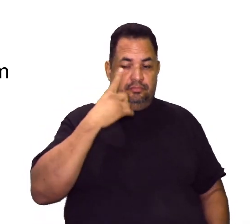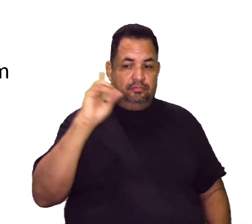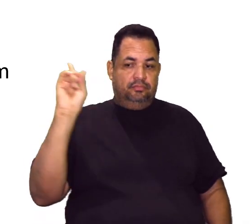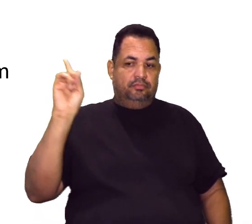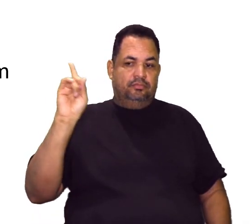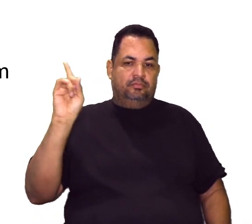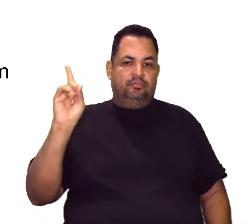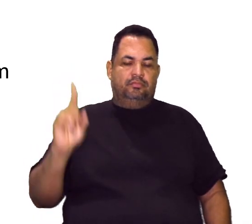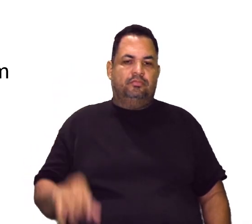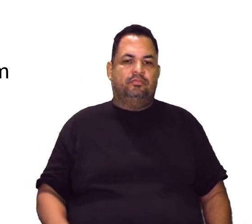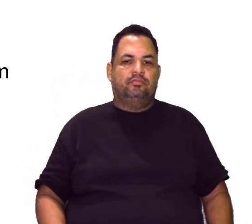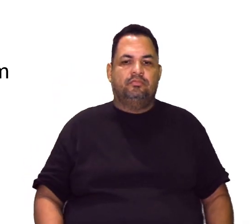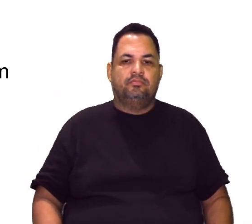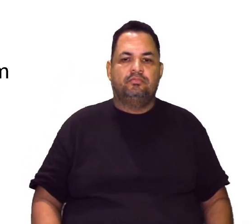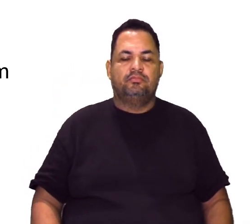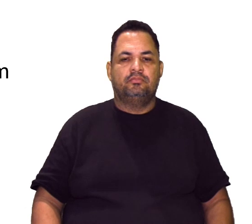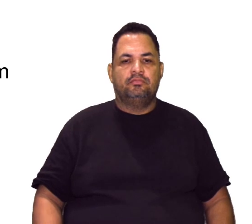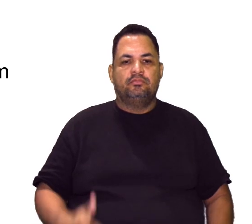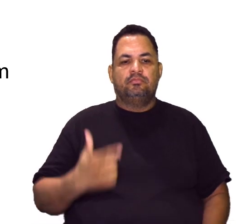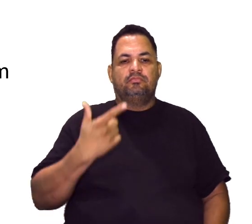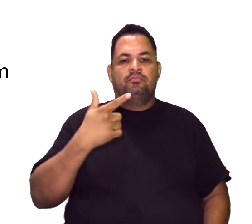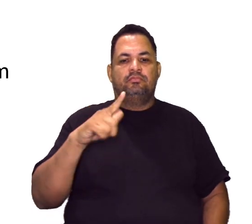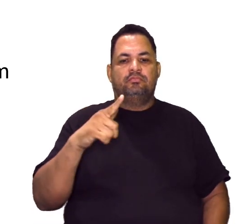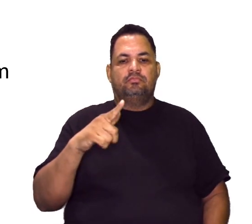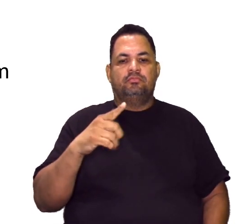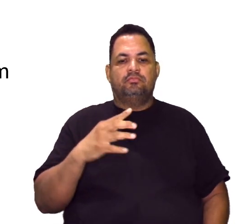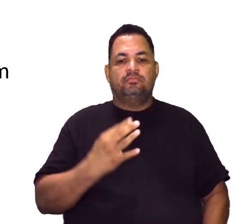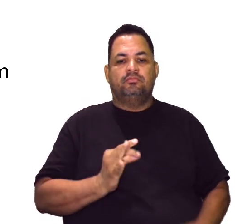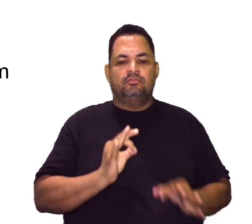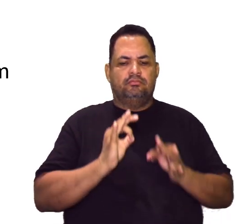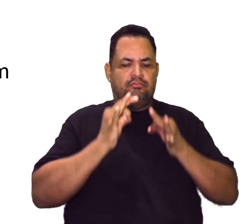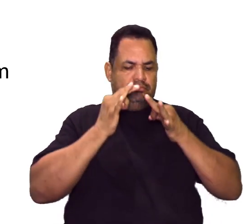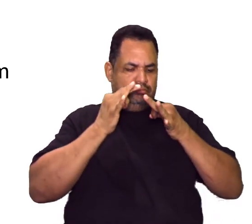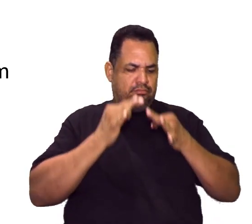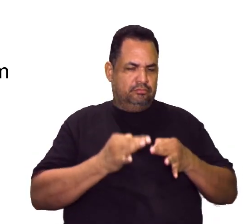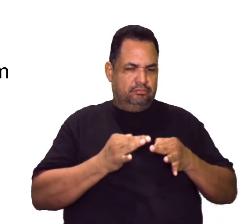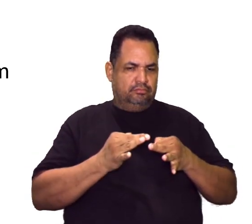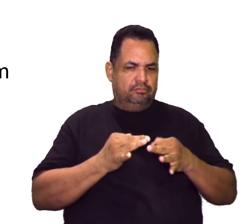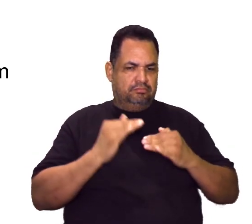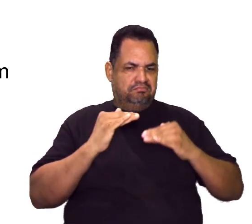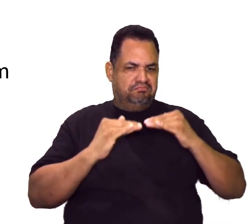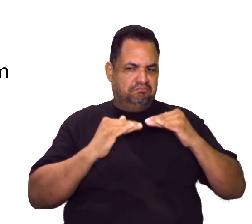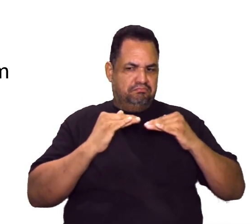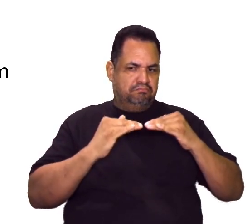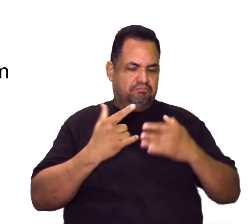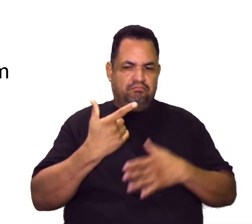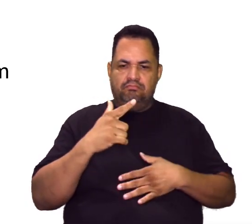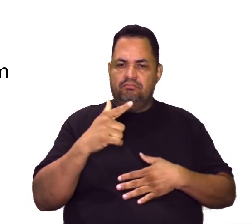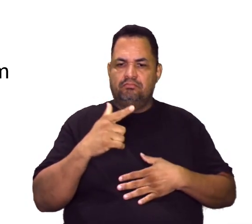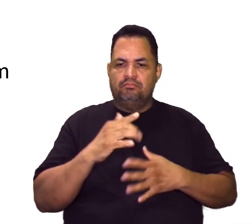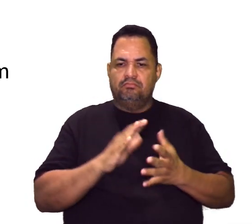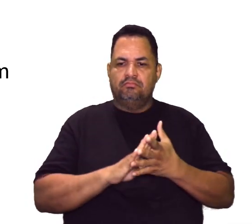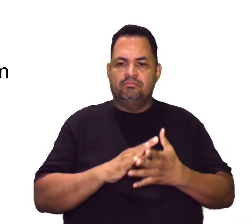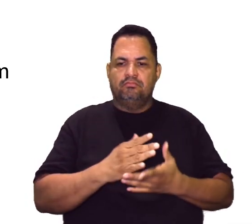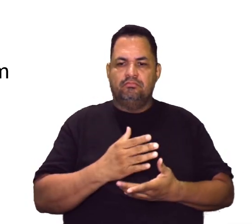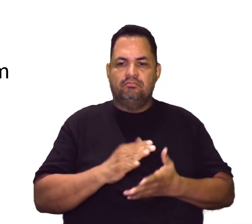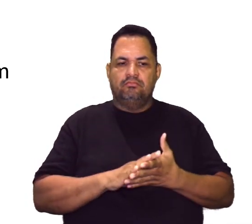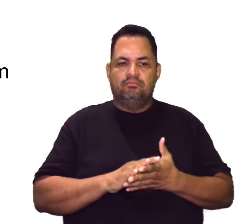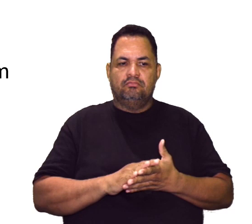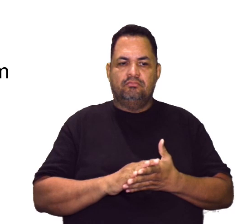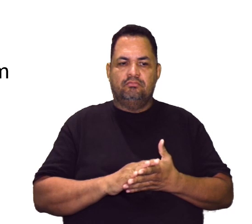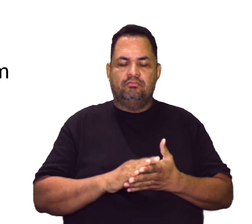Observa-se que não existe uma uniformidade na